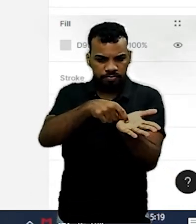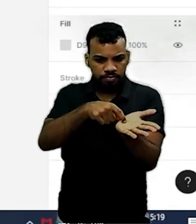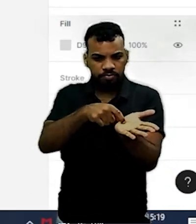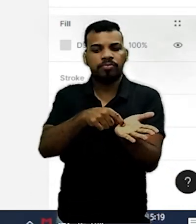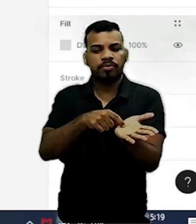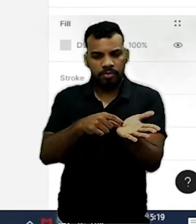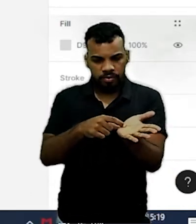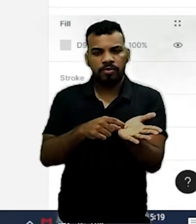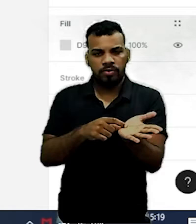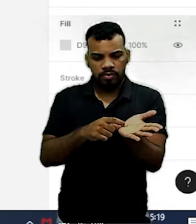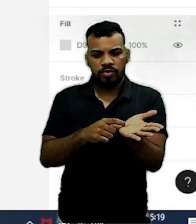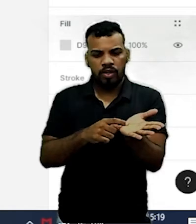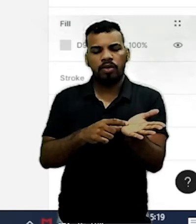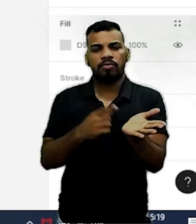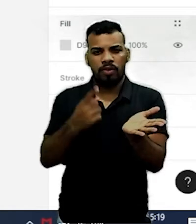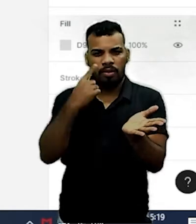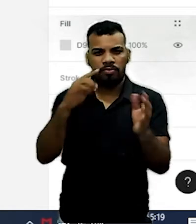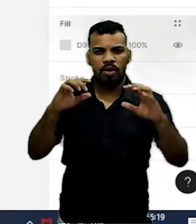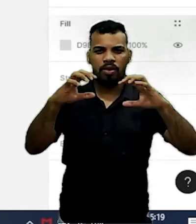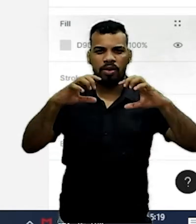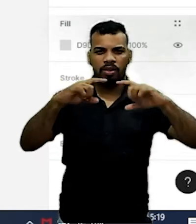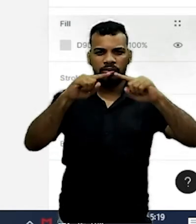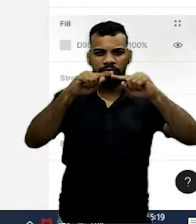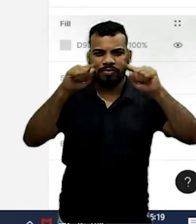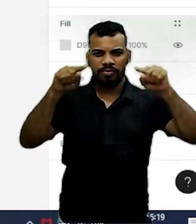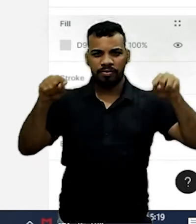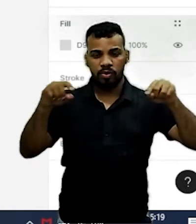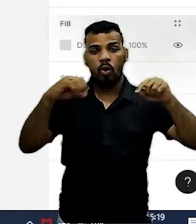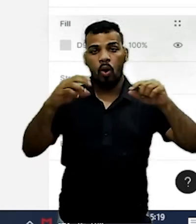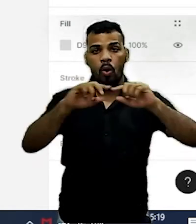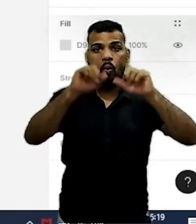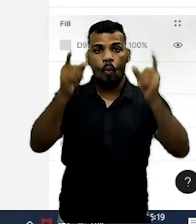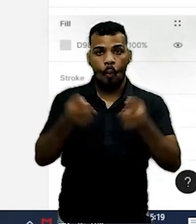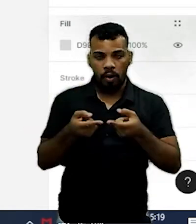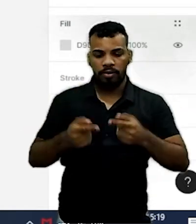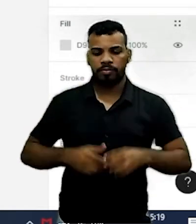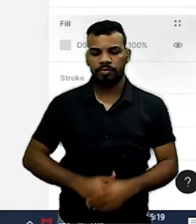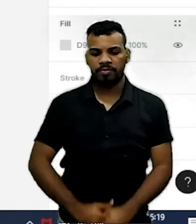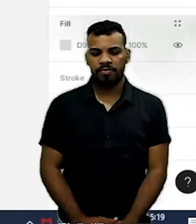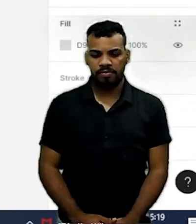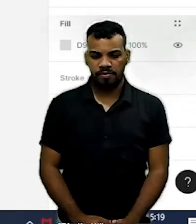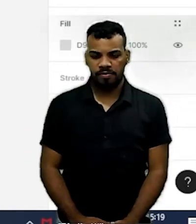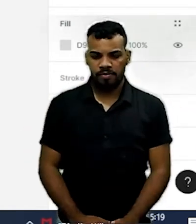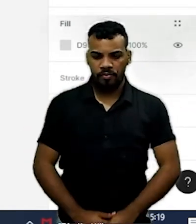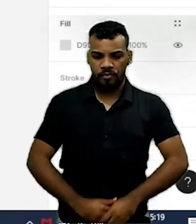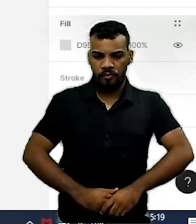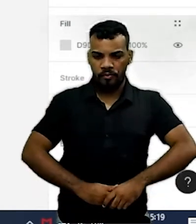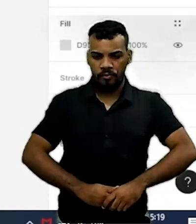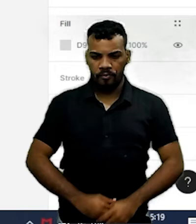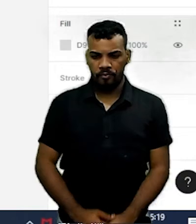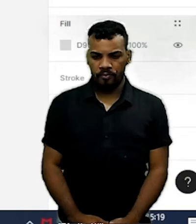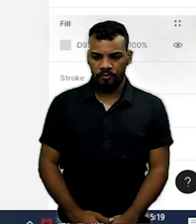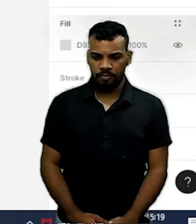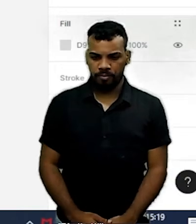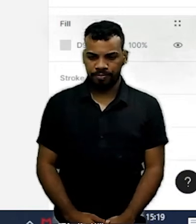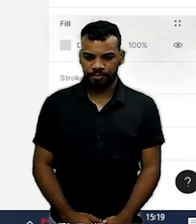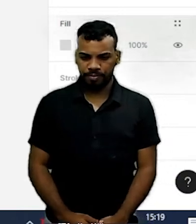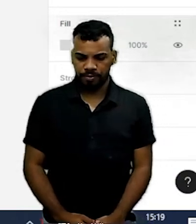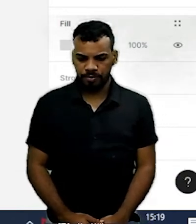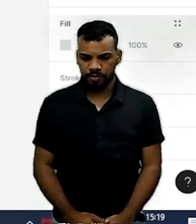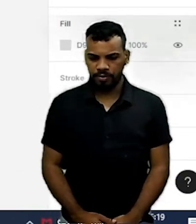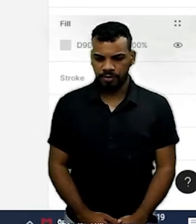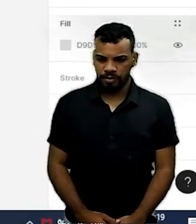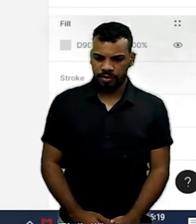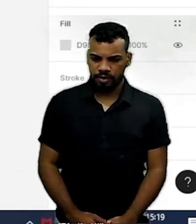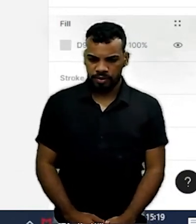mais arredondado. Se eu puxar até o final, ele vira uma elipse. Se eu puxo lá para o começo,